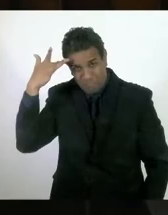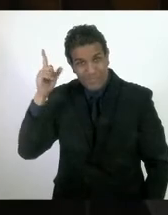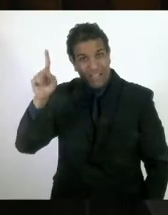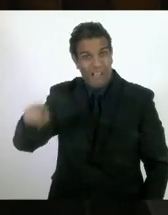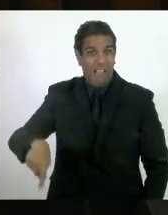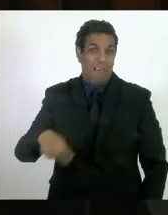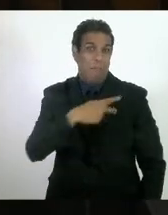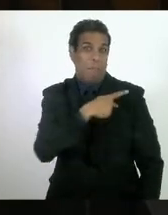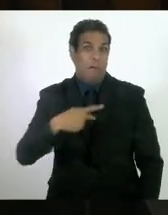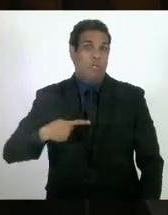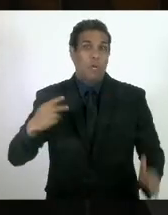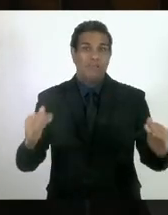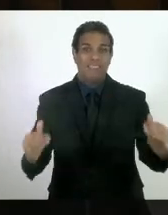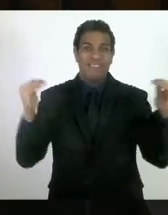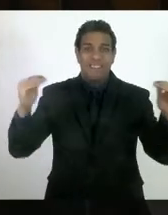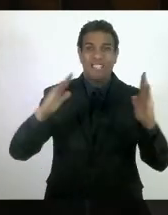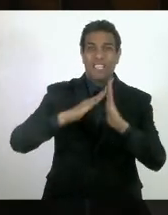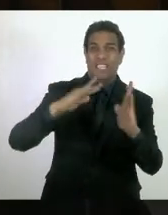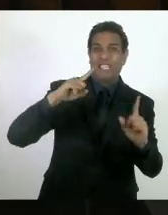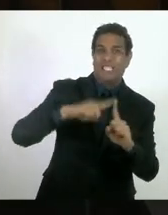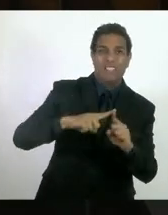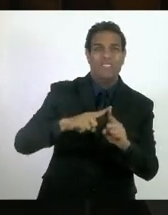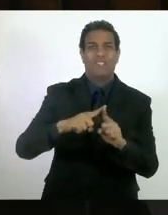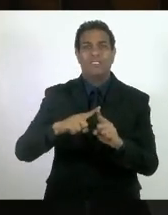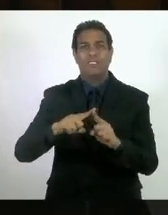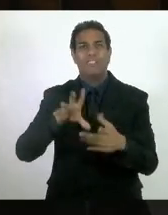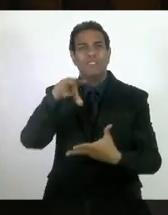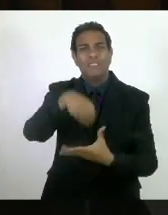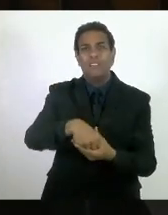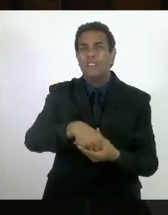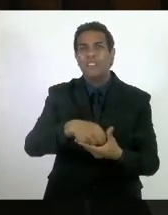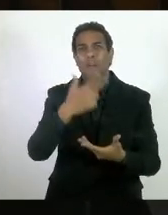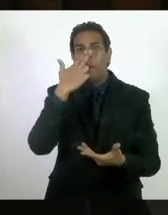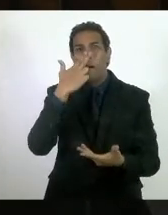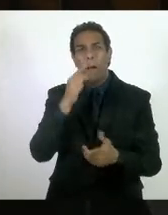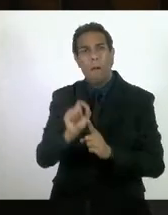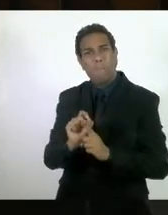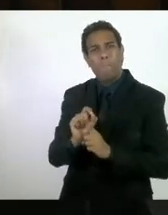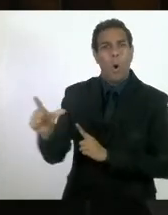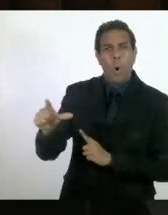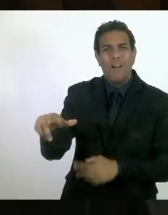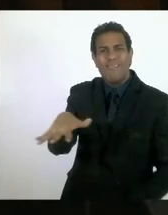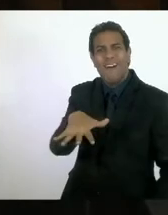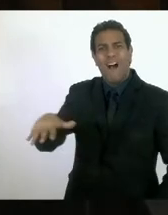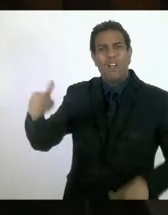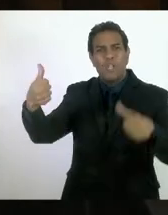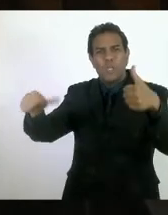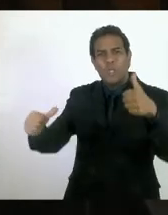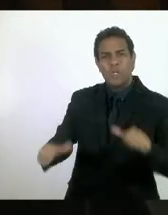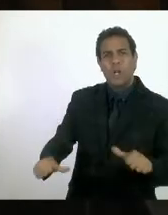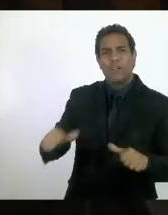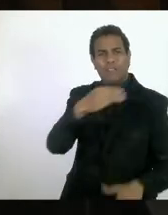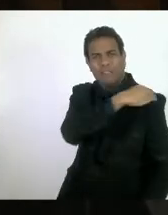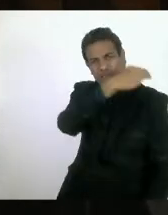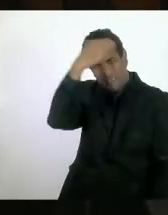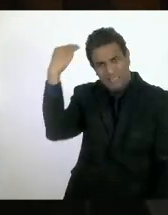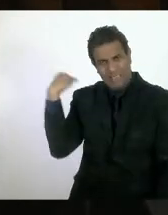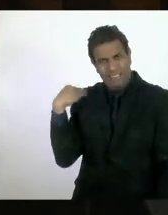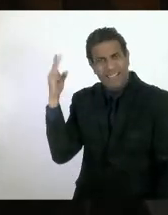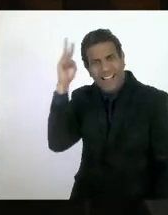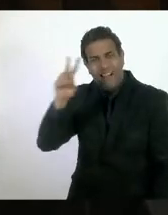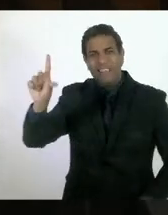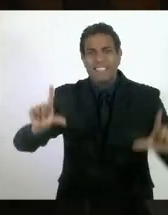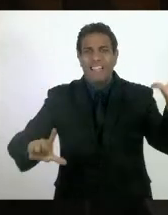titulando auto-intitulando sei lá Bispo não sei de que chutando a imagem de Nossa Senhora da